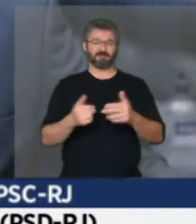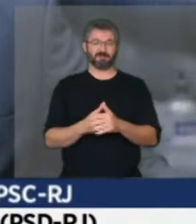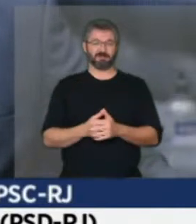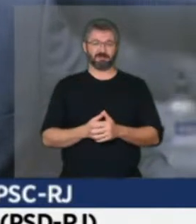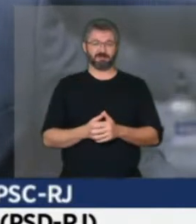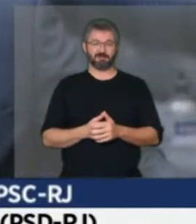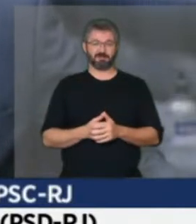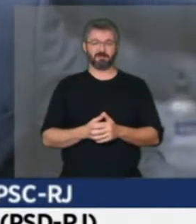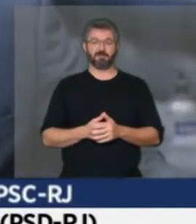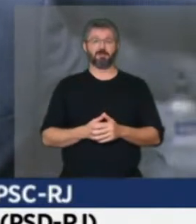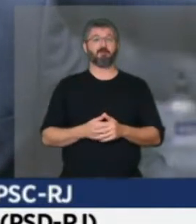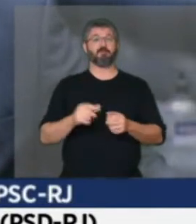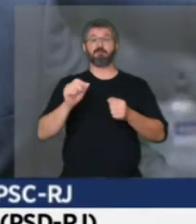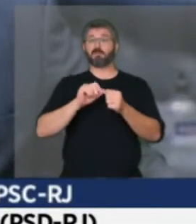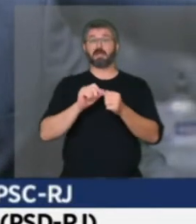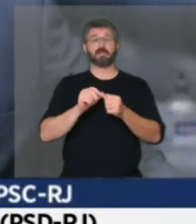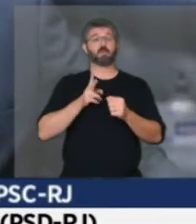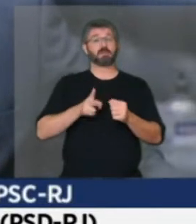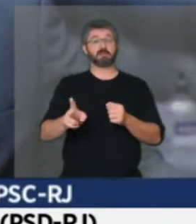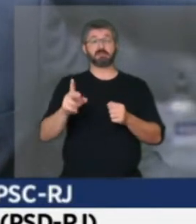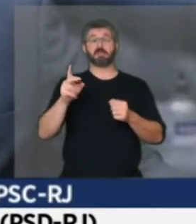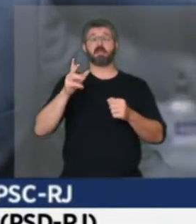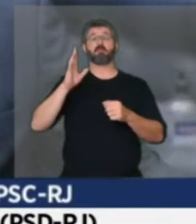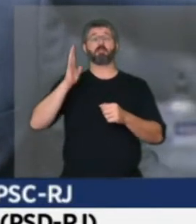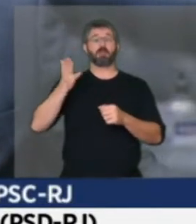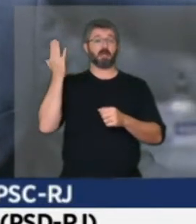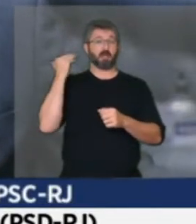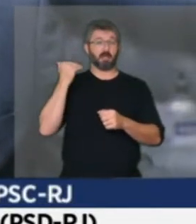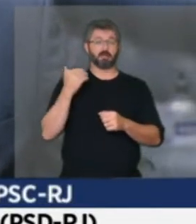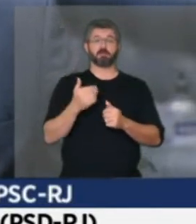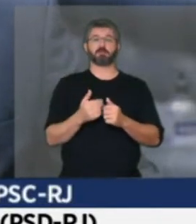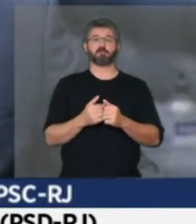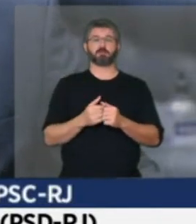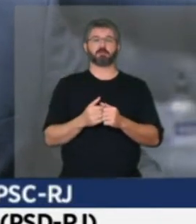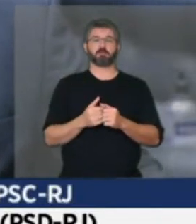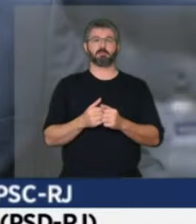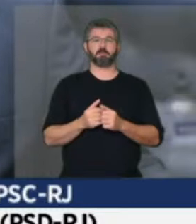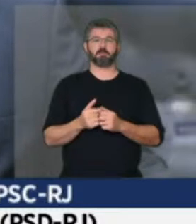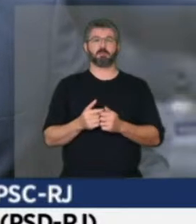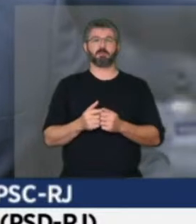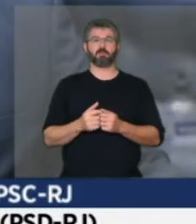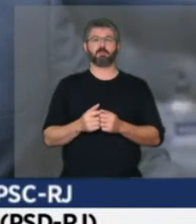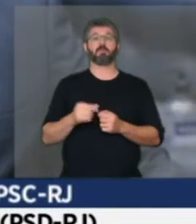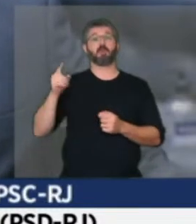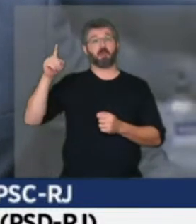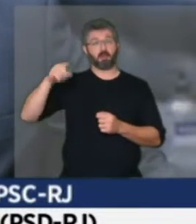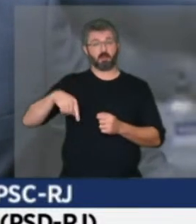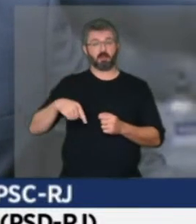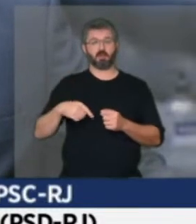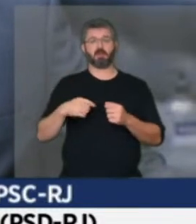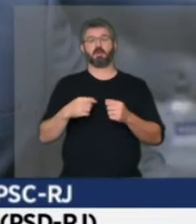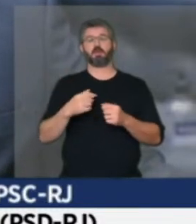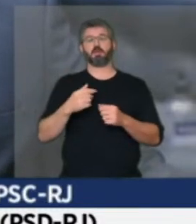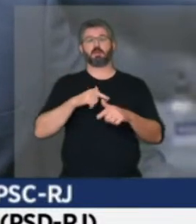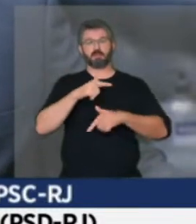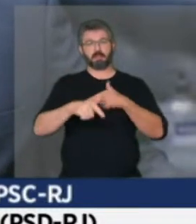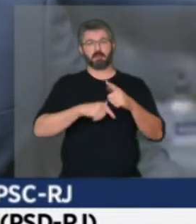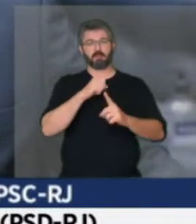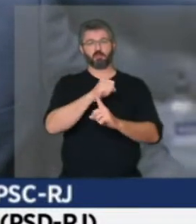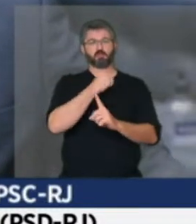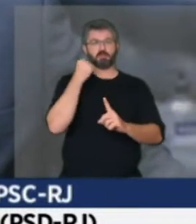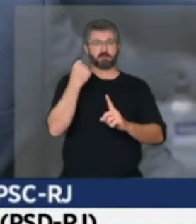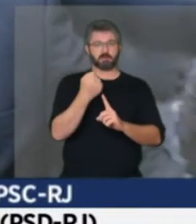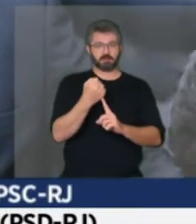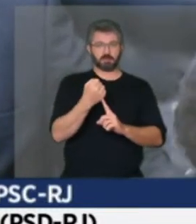poder fazer aquilo que ele sempre fez, mesmo antes de ter mandato, que era a obra social,